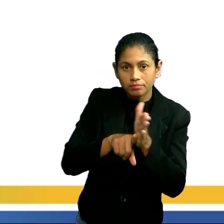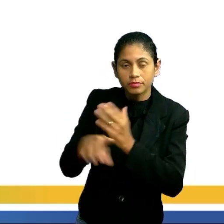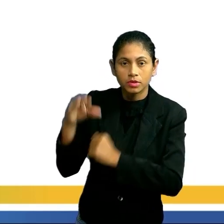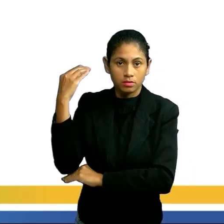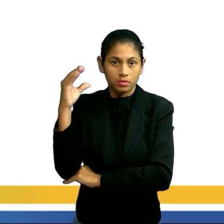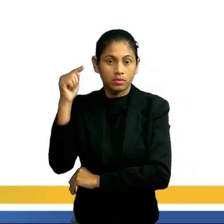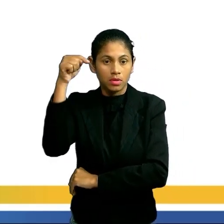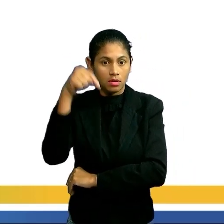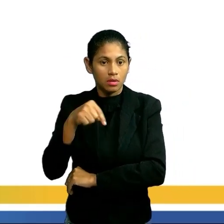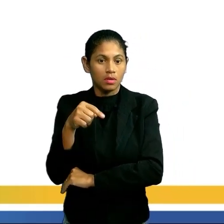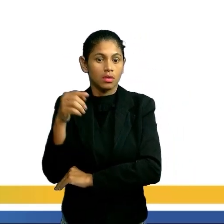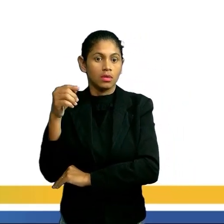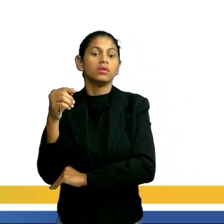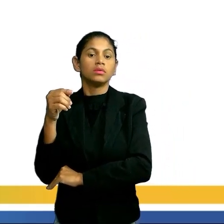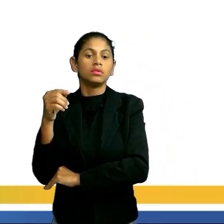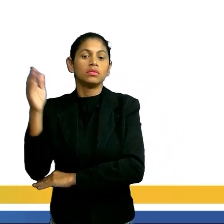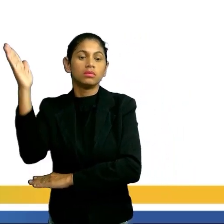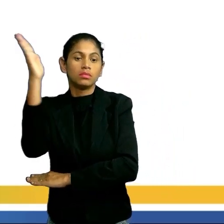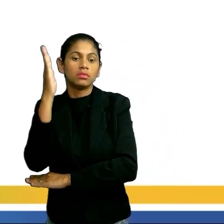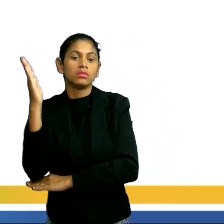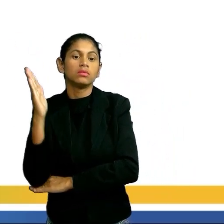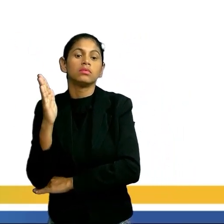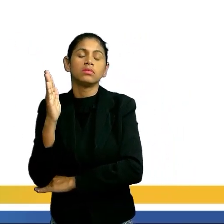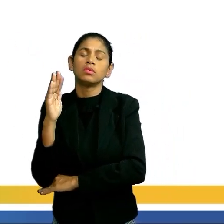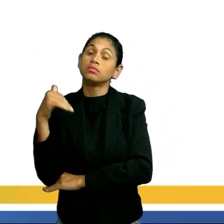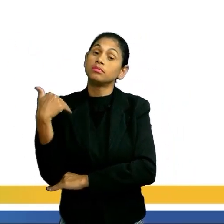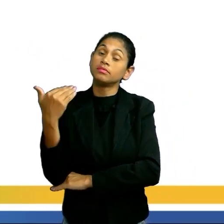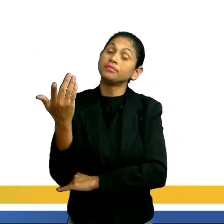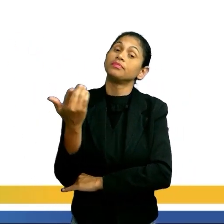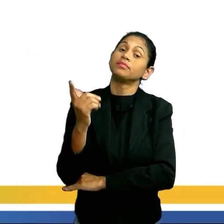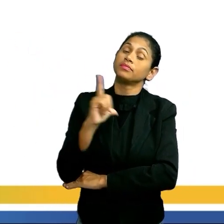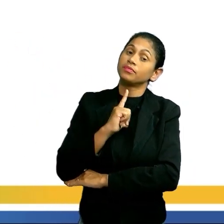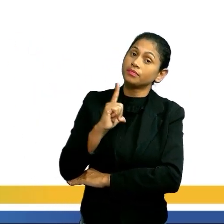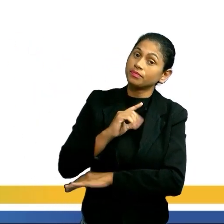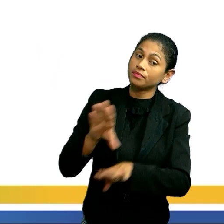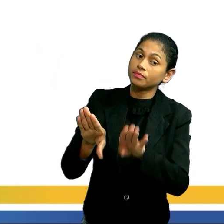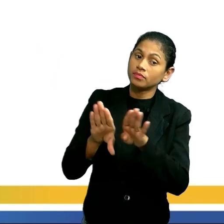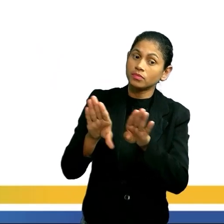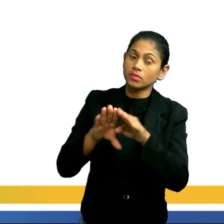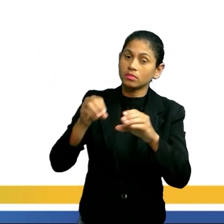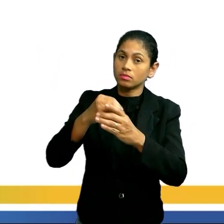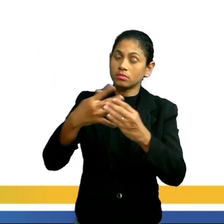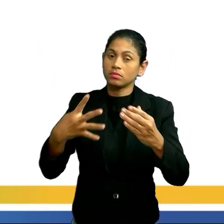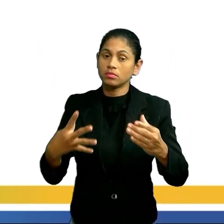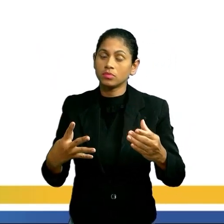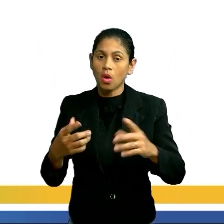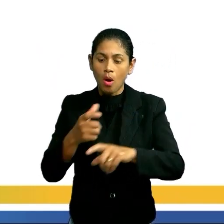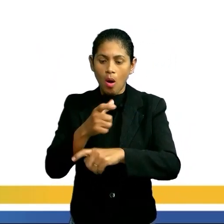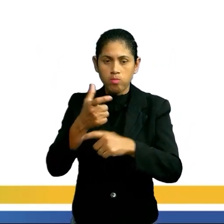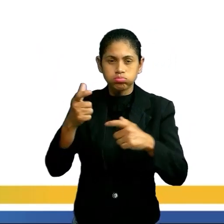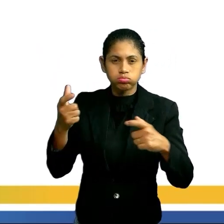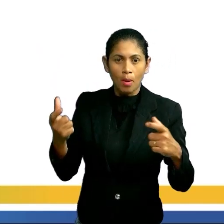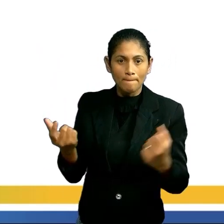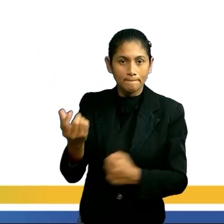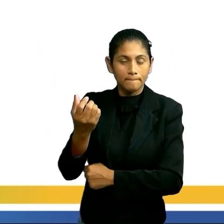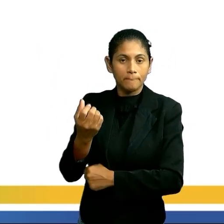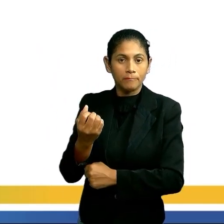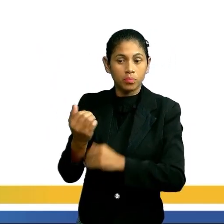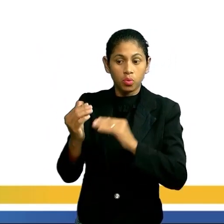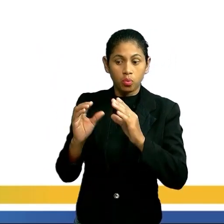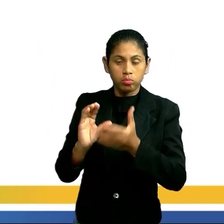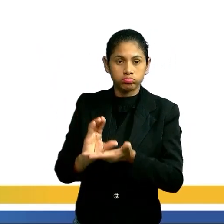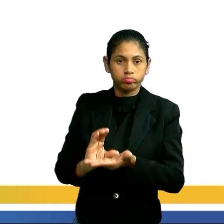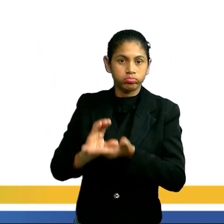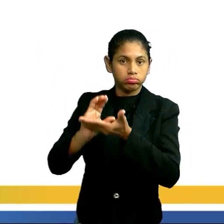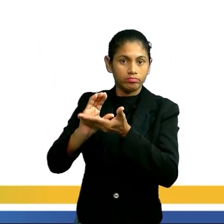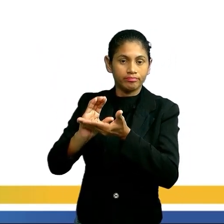Brasil. Além disso, o Vargas deixou como característica do seu período o aumento do salário quando houve no